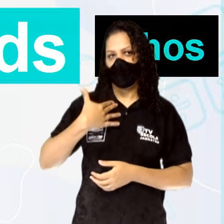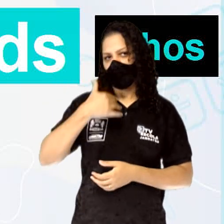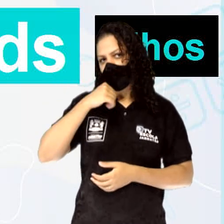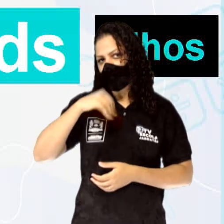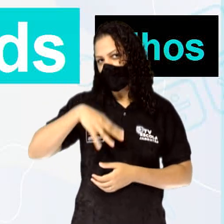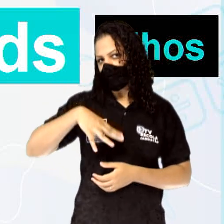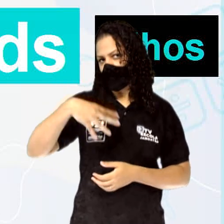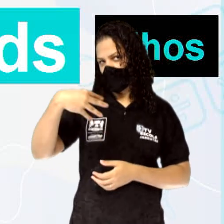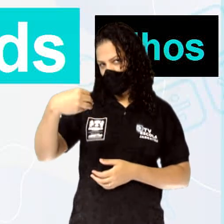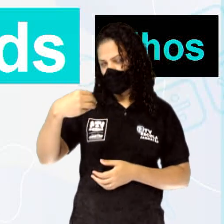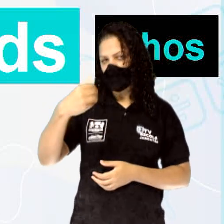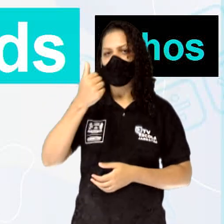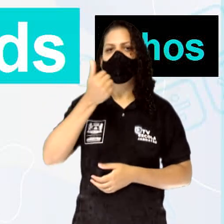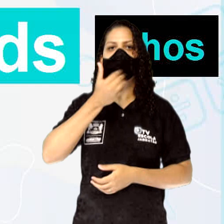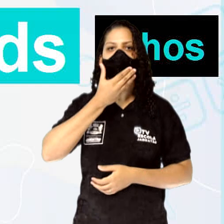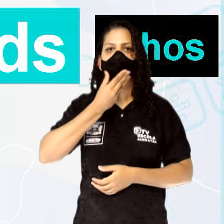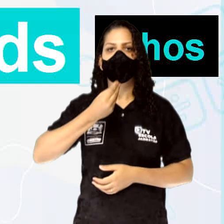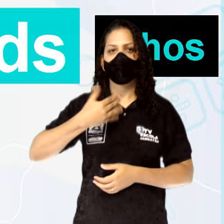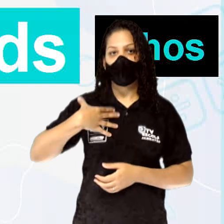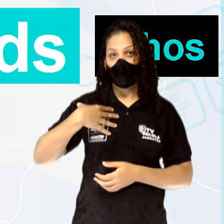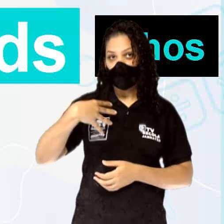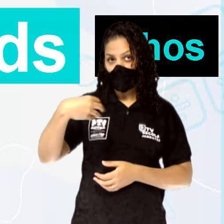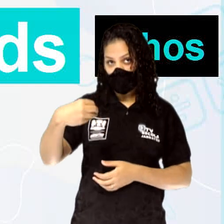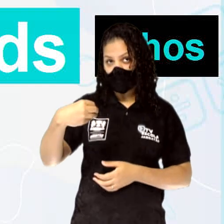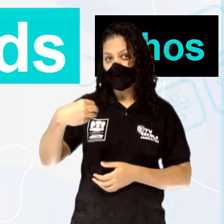daughter, son,